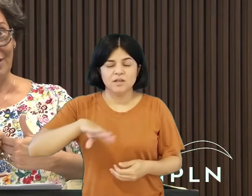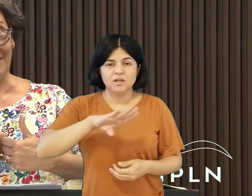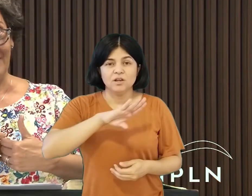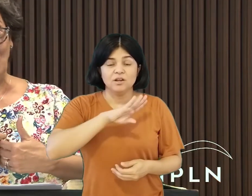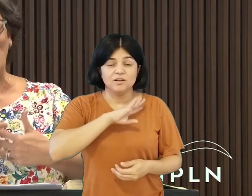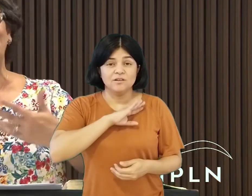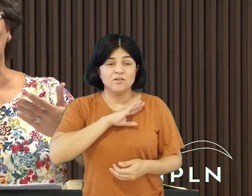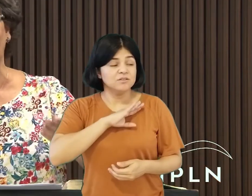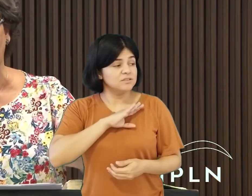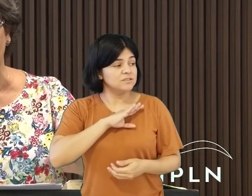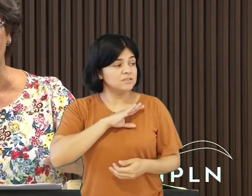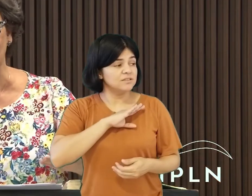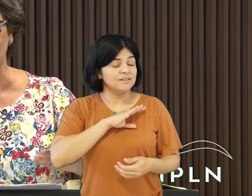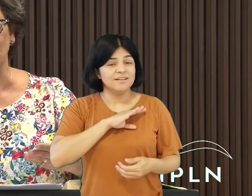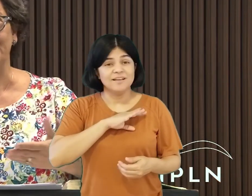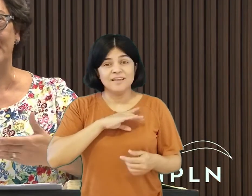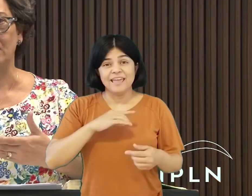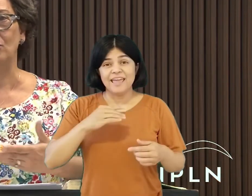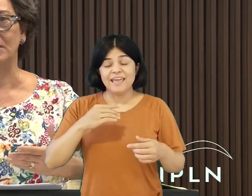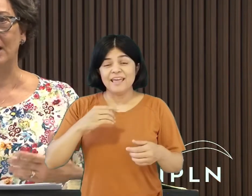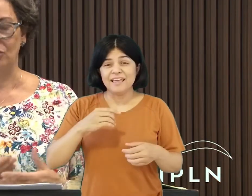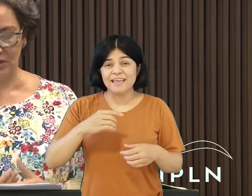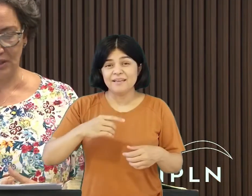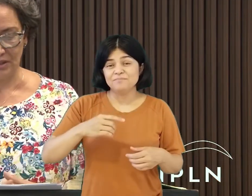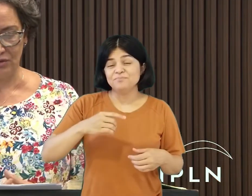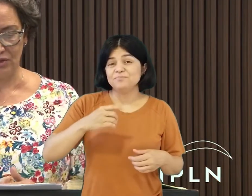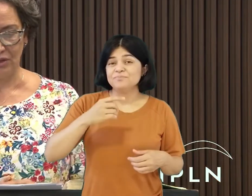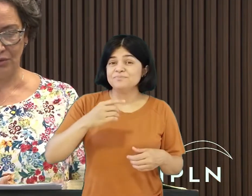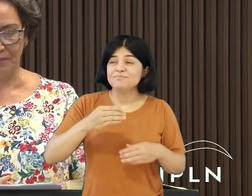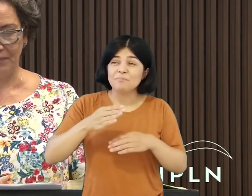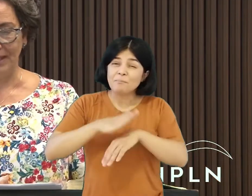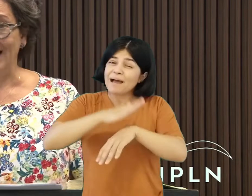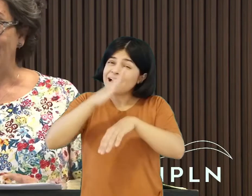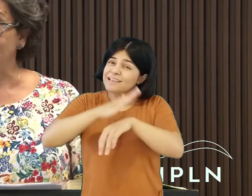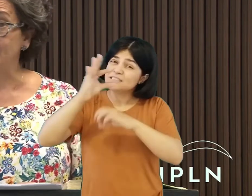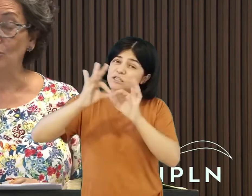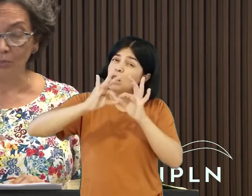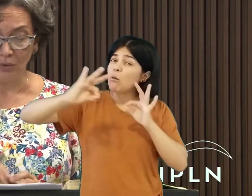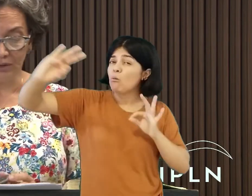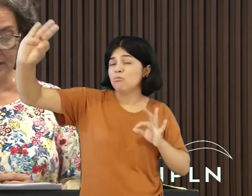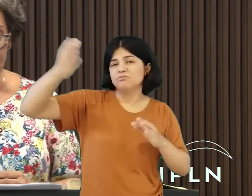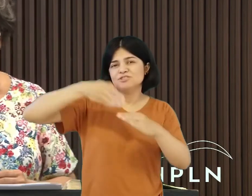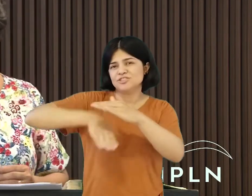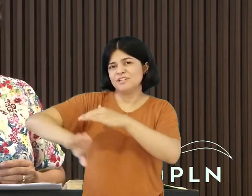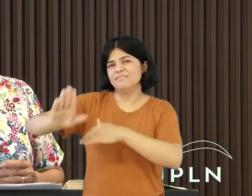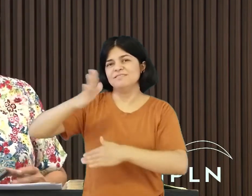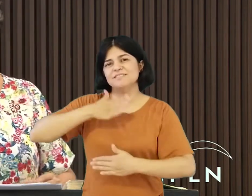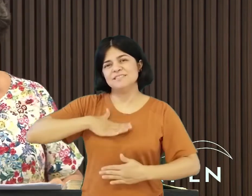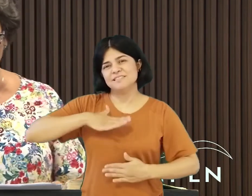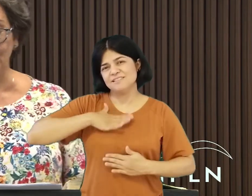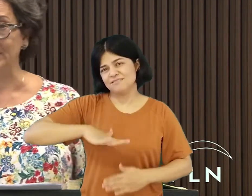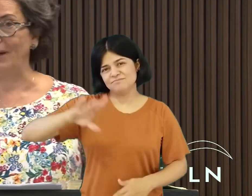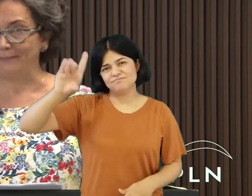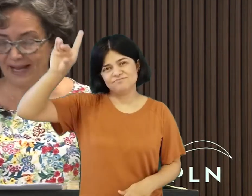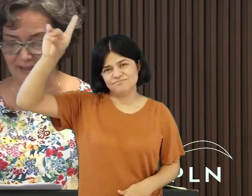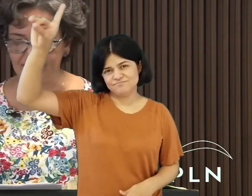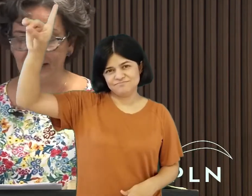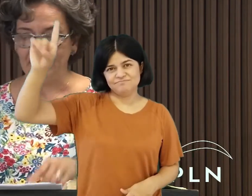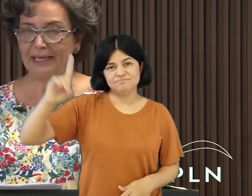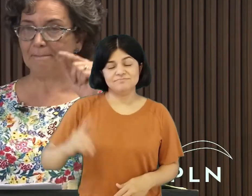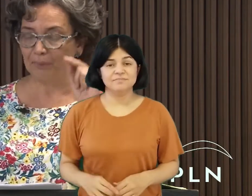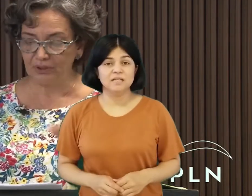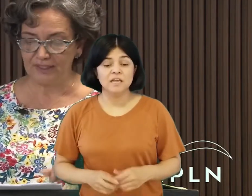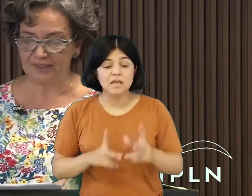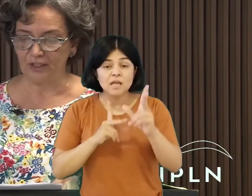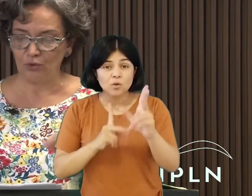menos qualificados para gozar do descanso do Senhor. Assim como aconteceu com o maná recolhido a mais,